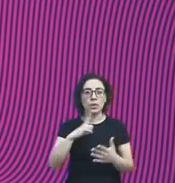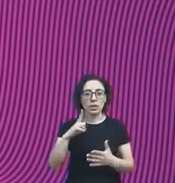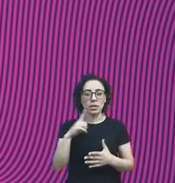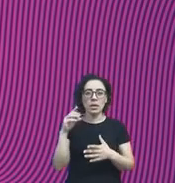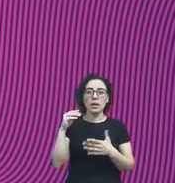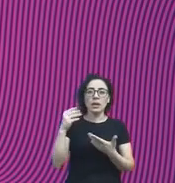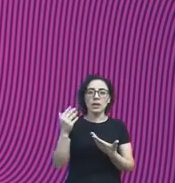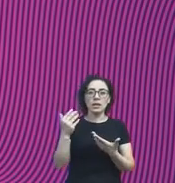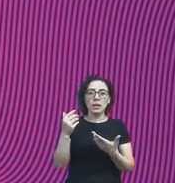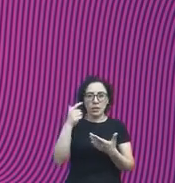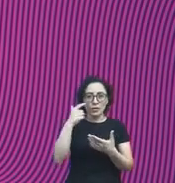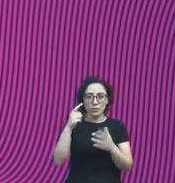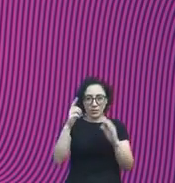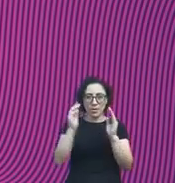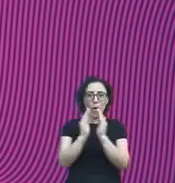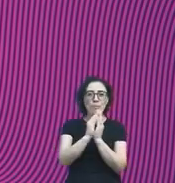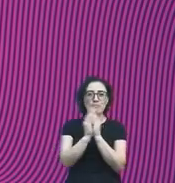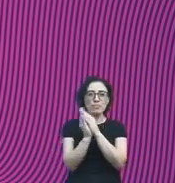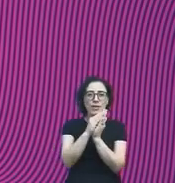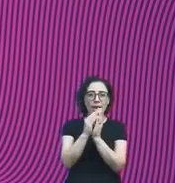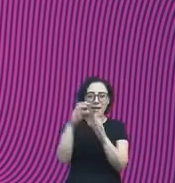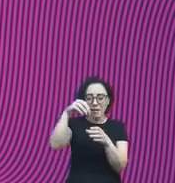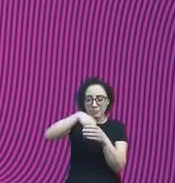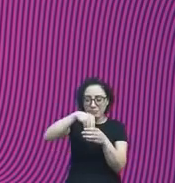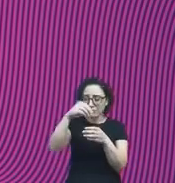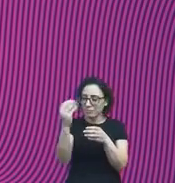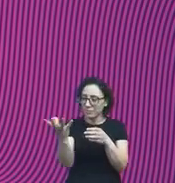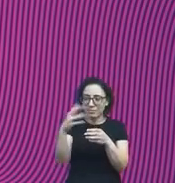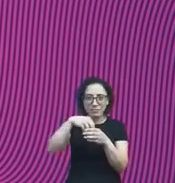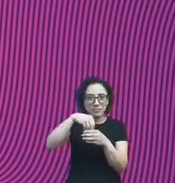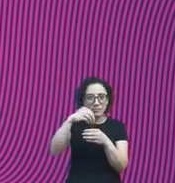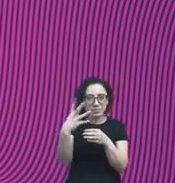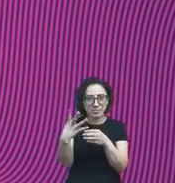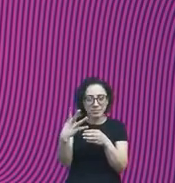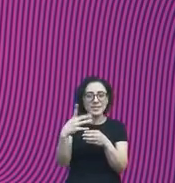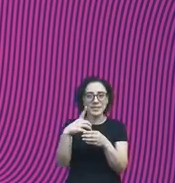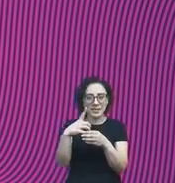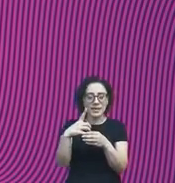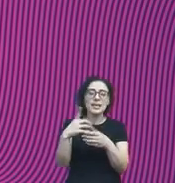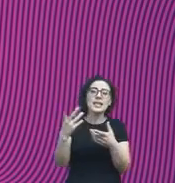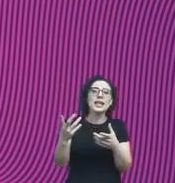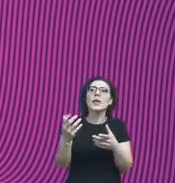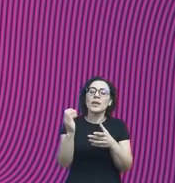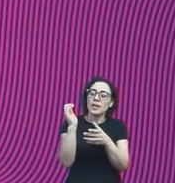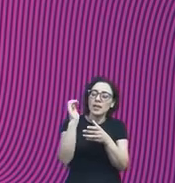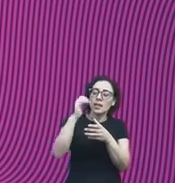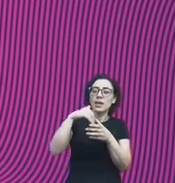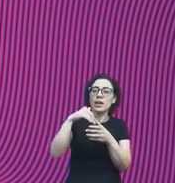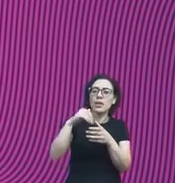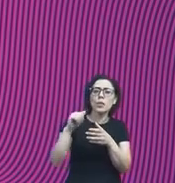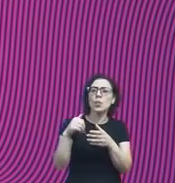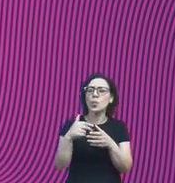matrioshka, né, dois limitadores que decorrem da estrutura do país.